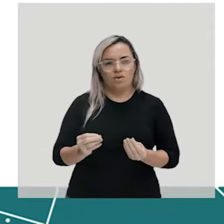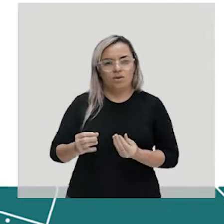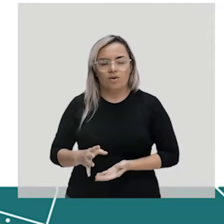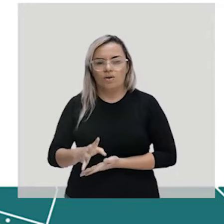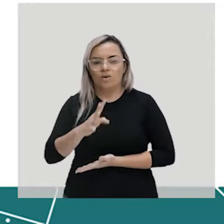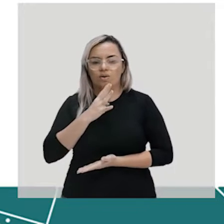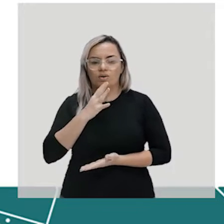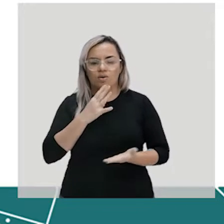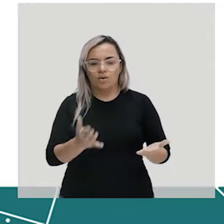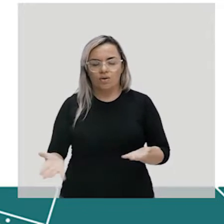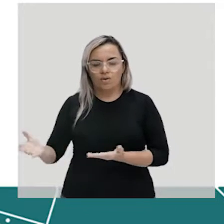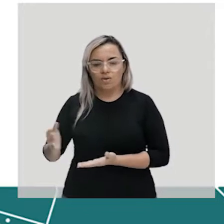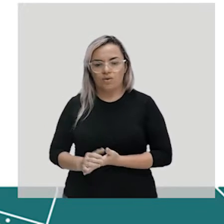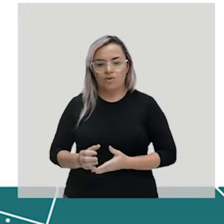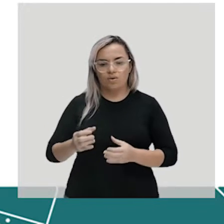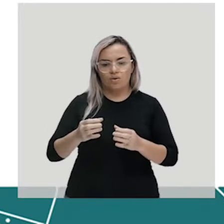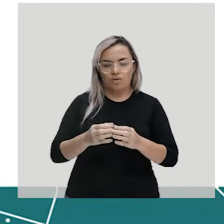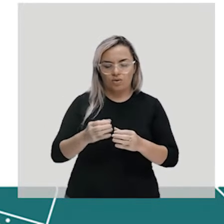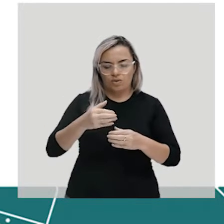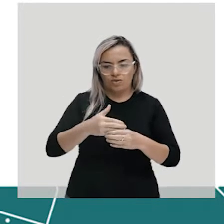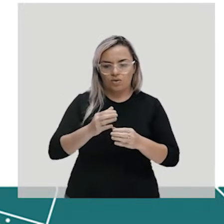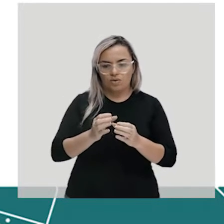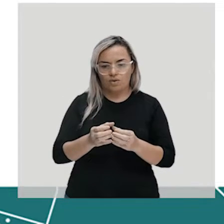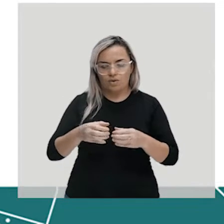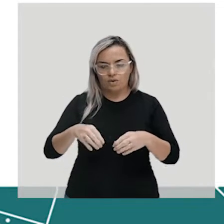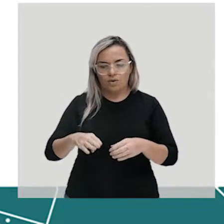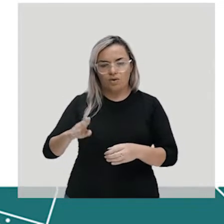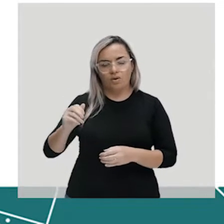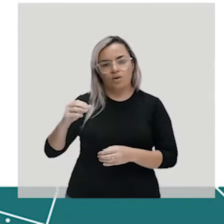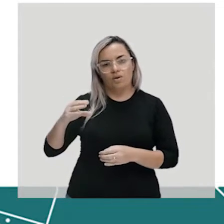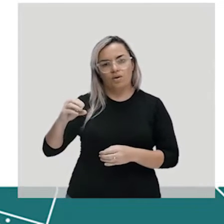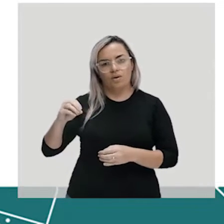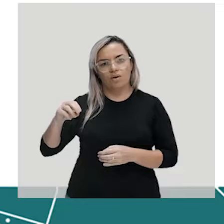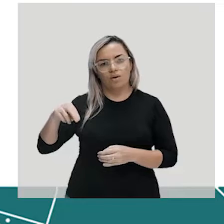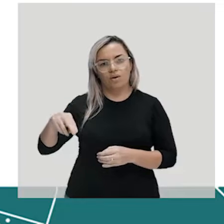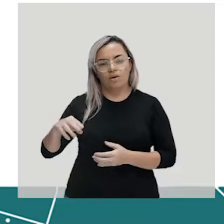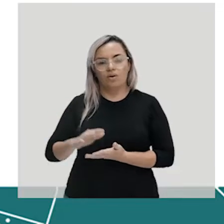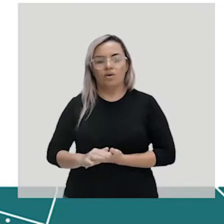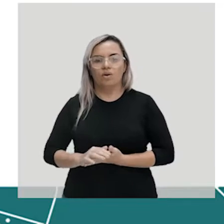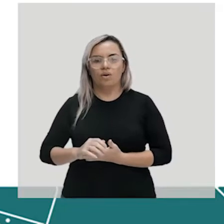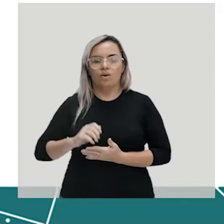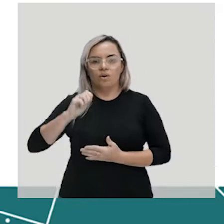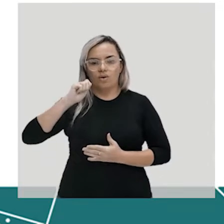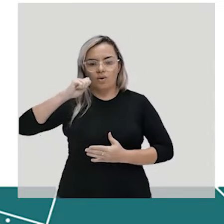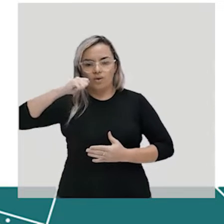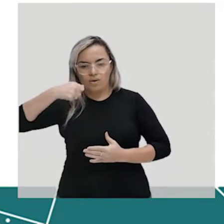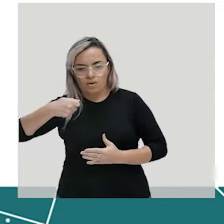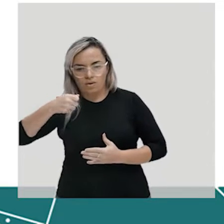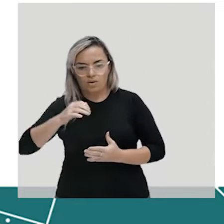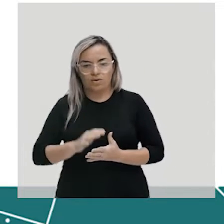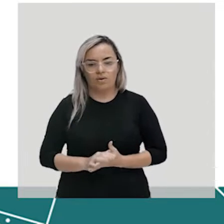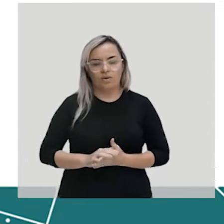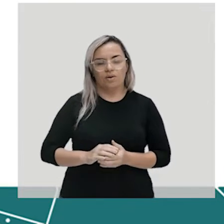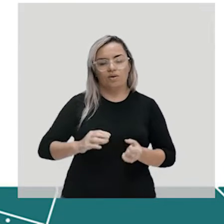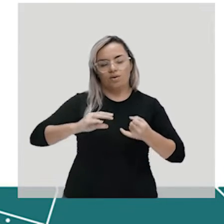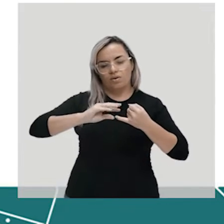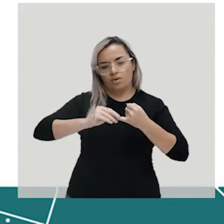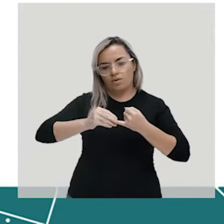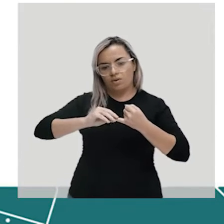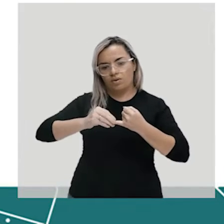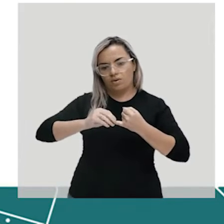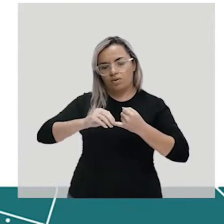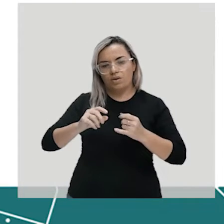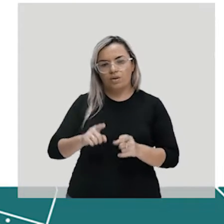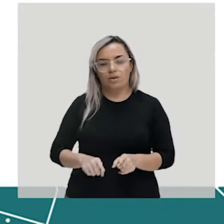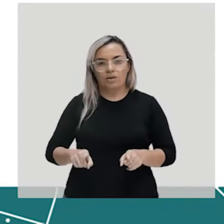que é aquela composição de ovos bacon salsicha pão e feijão faz parte desse café da manhã às vezes